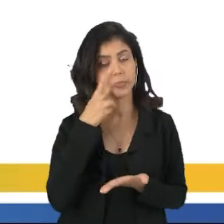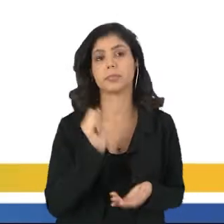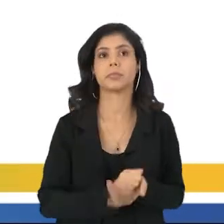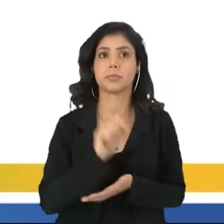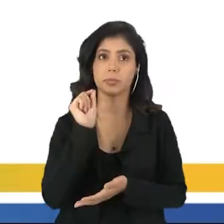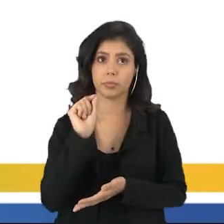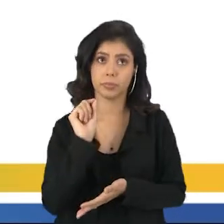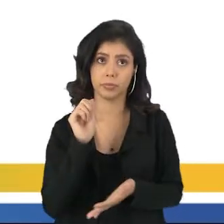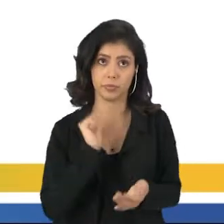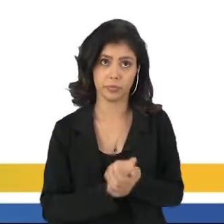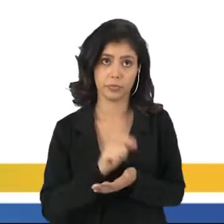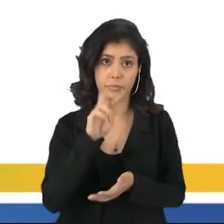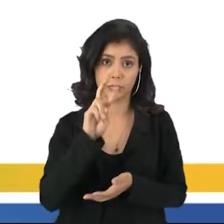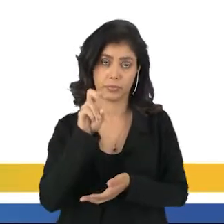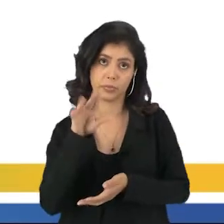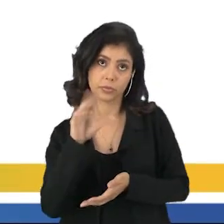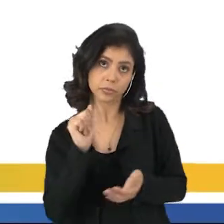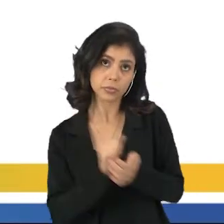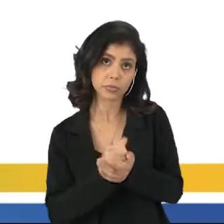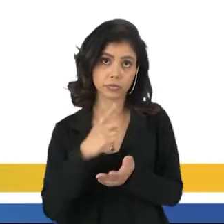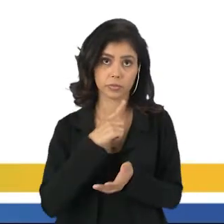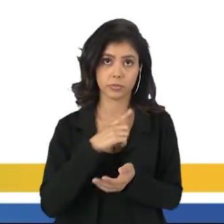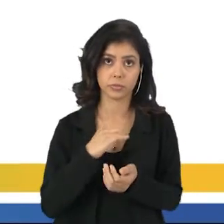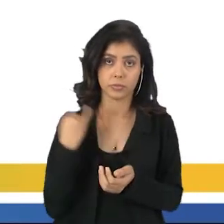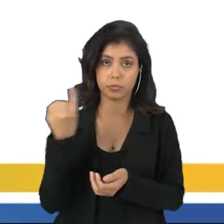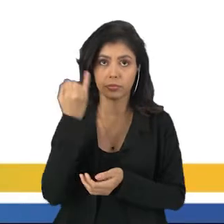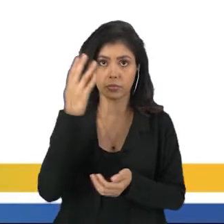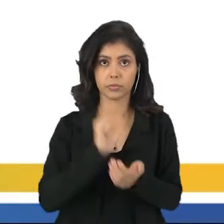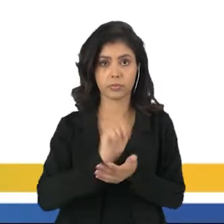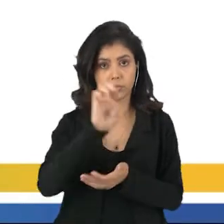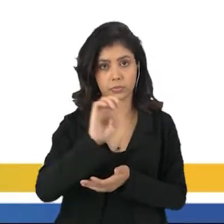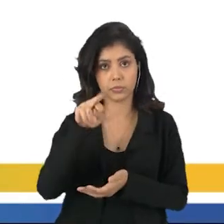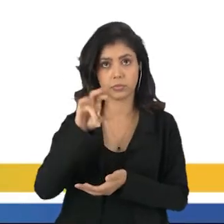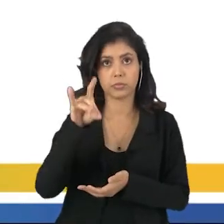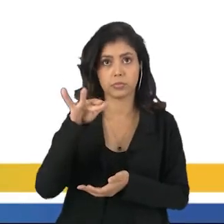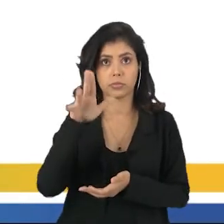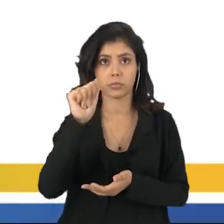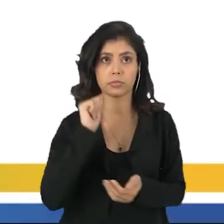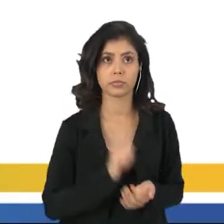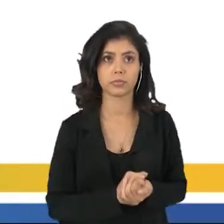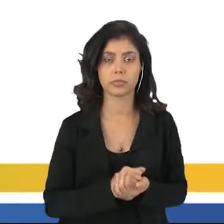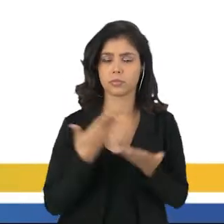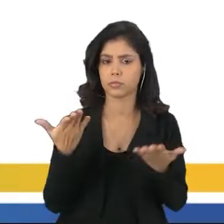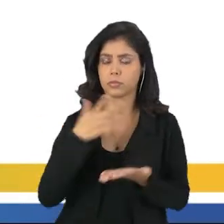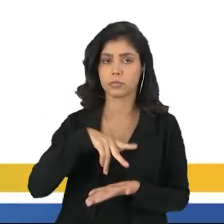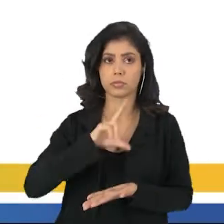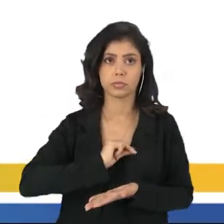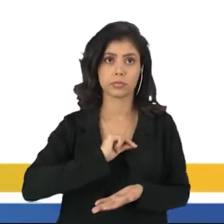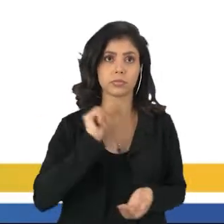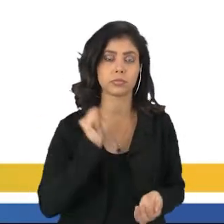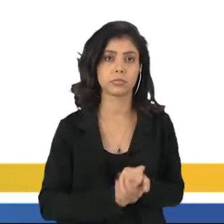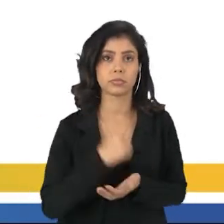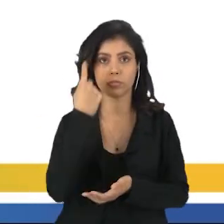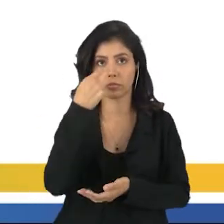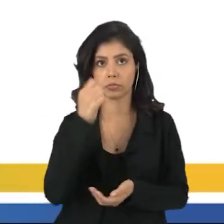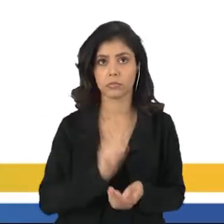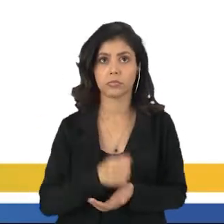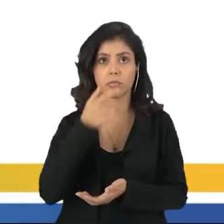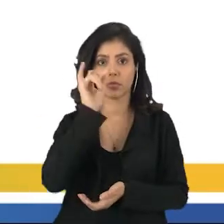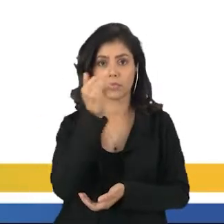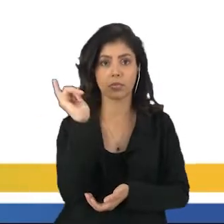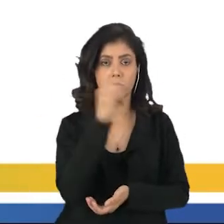que os latinos habitam predominantemente a Europa Mediterrânea. São os portugueses,